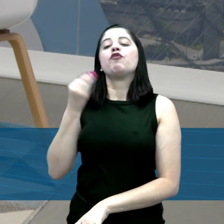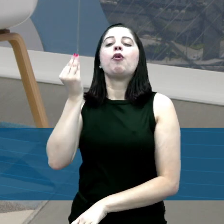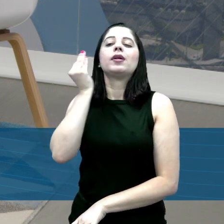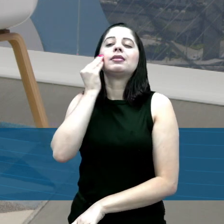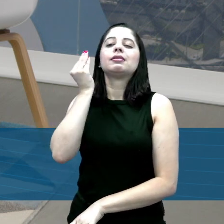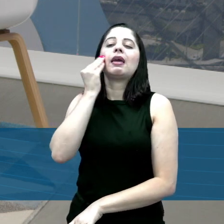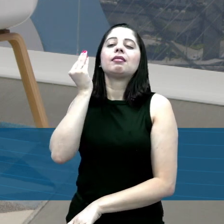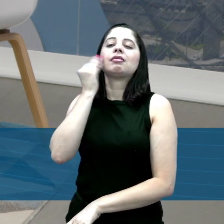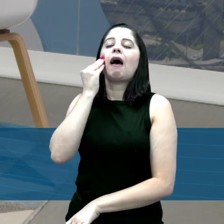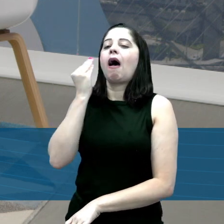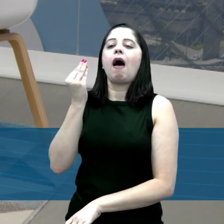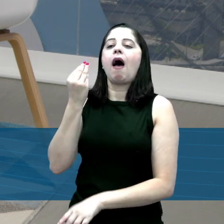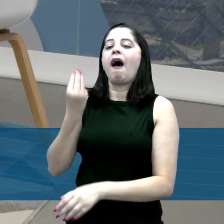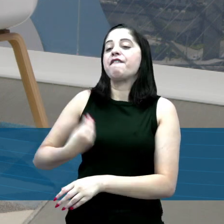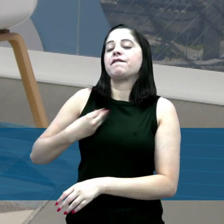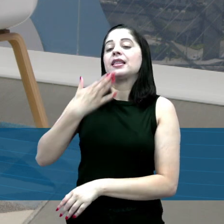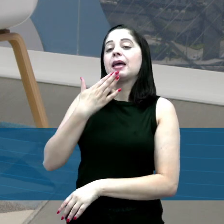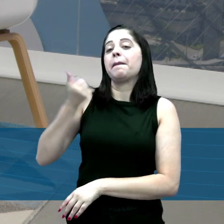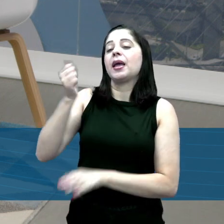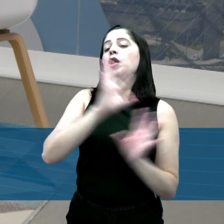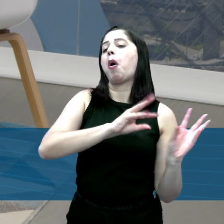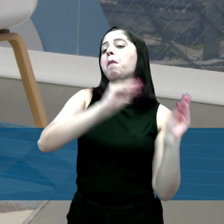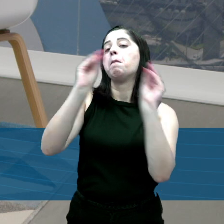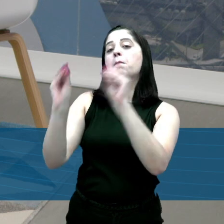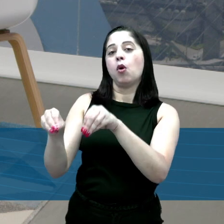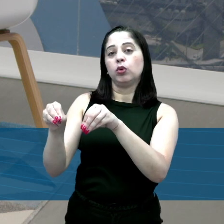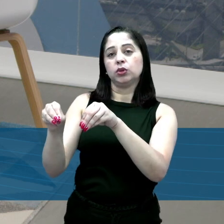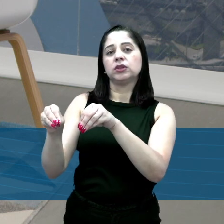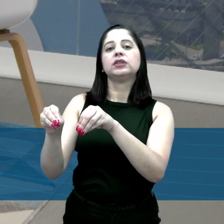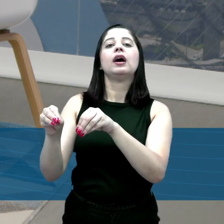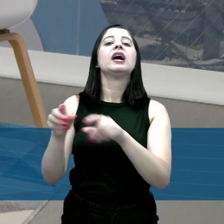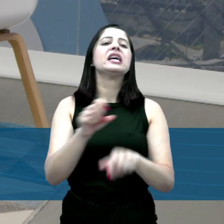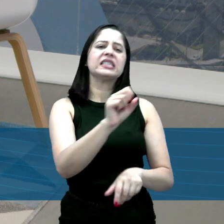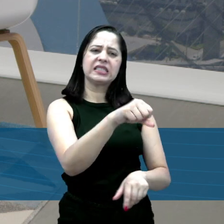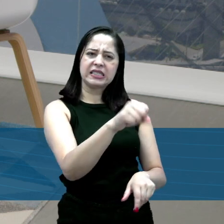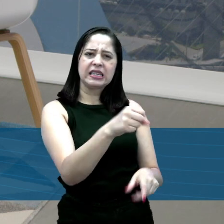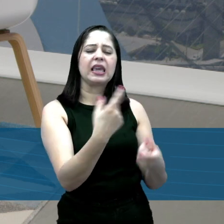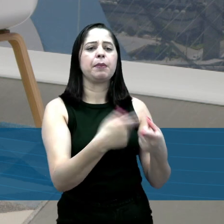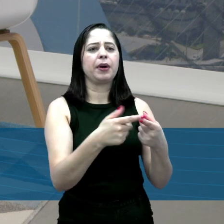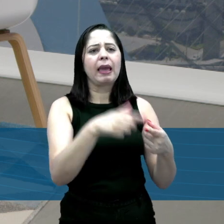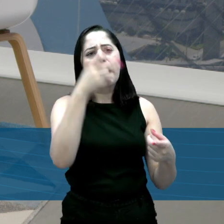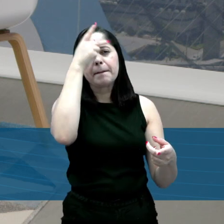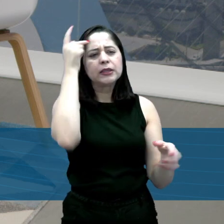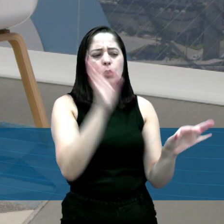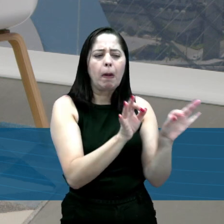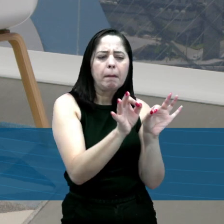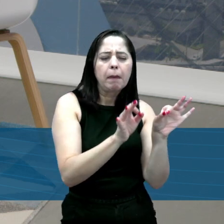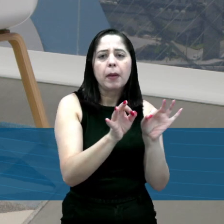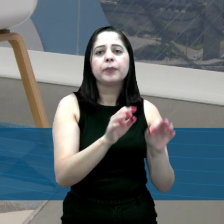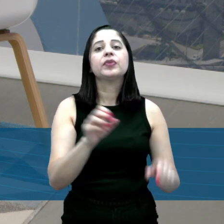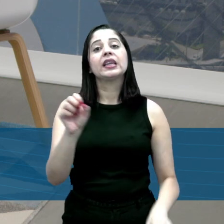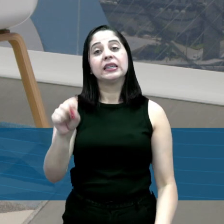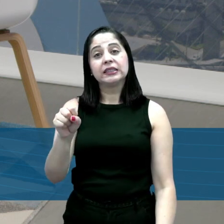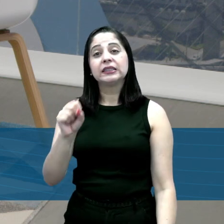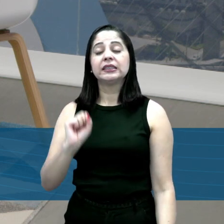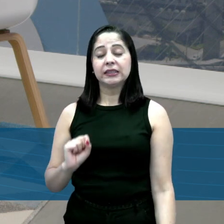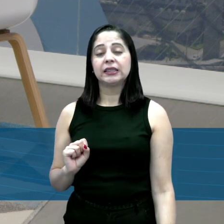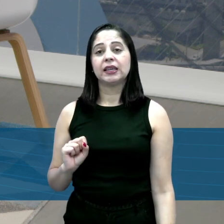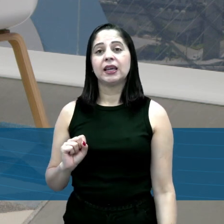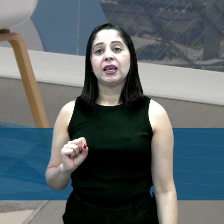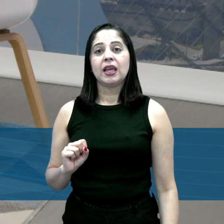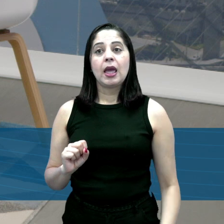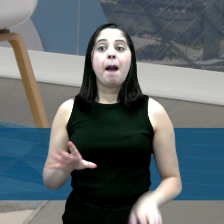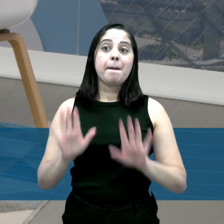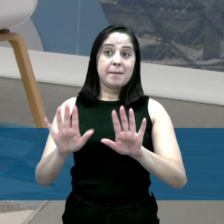começar uma família em algum lugar, e tem o deslocamento uma que condição, é trágico, né, financeira, mesmo a pessoa já hoje, se planejou para isso. Eu brinco até nesses estudos que existe